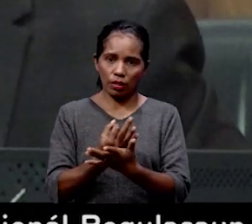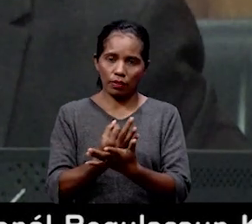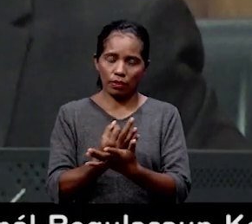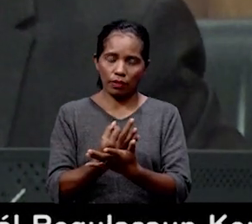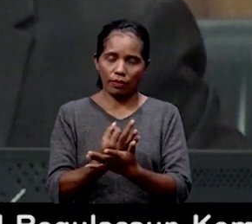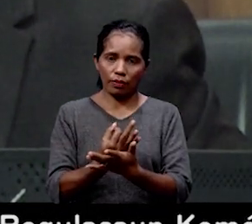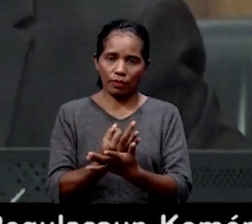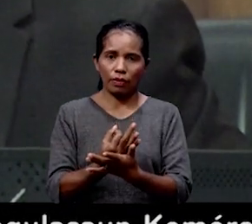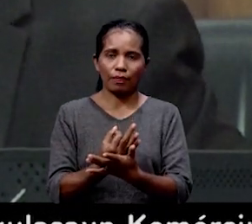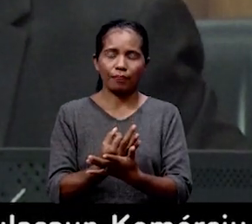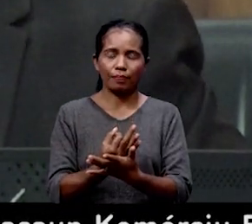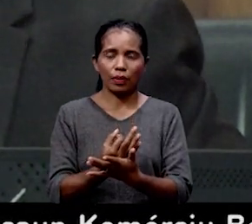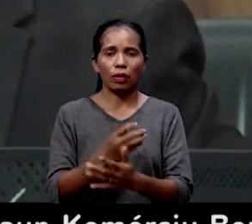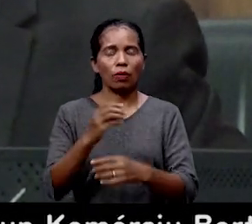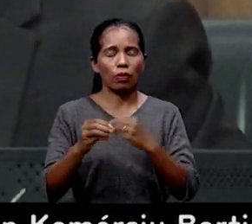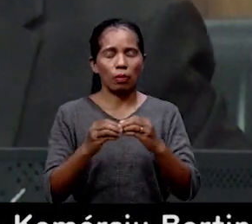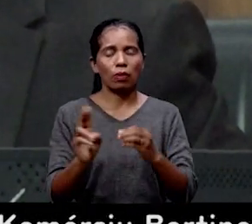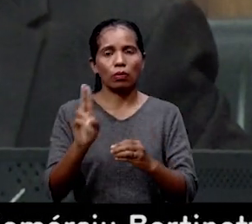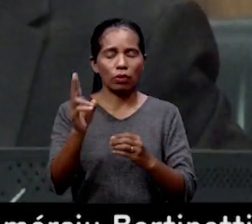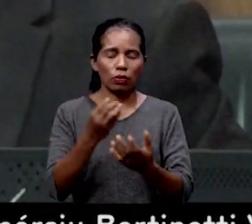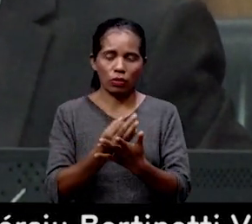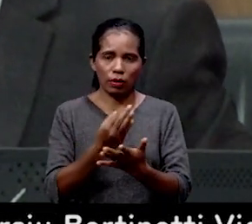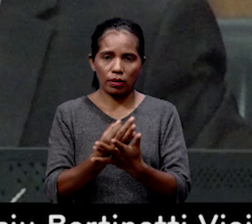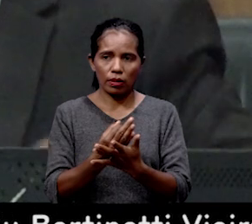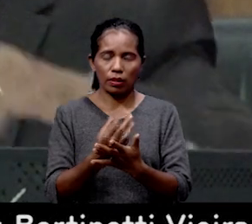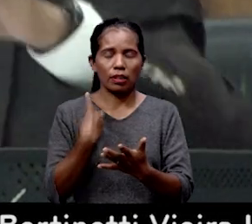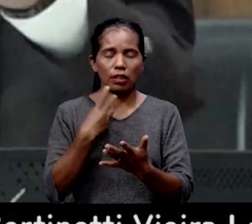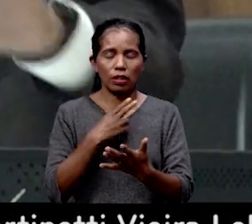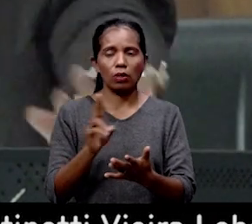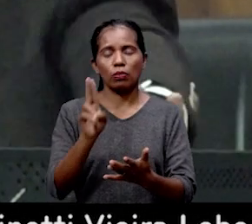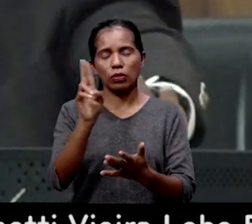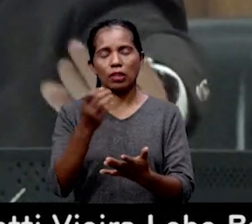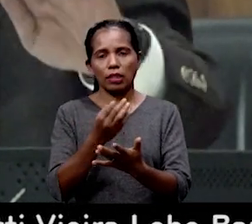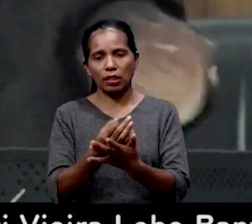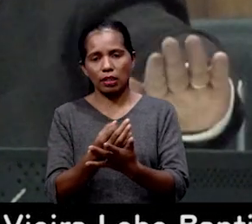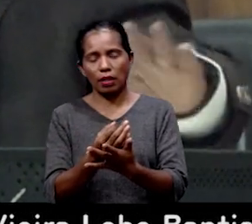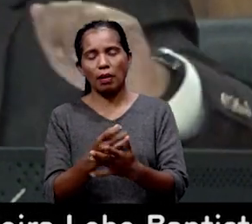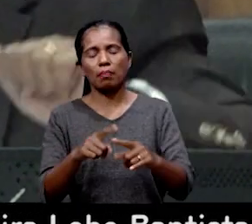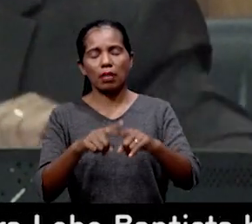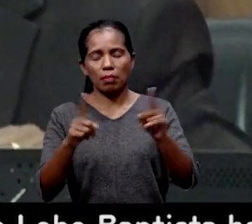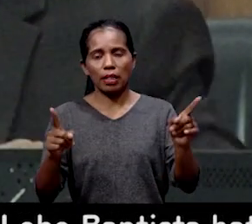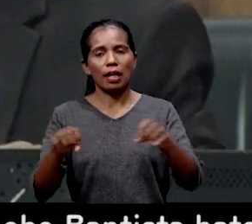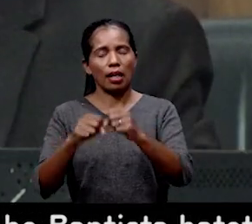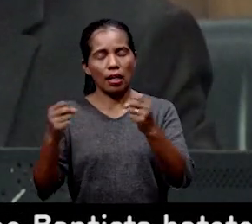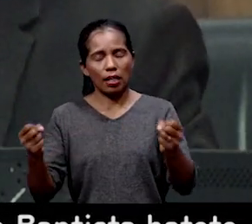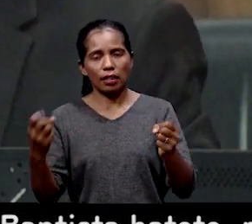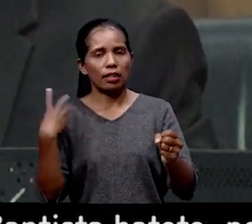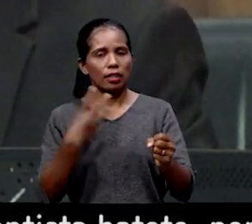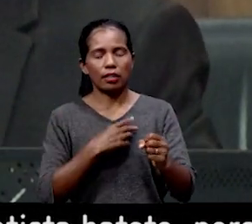In termos de estado nene mesma coisa. Ita hasai ida mai be ida koak ida be bot liu nene ita ita